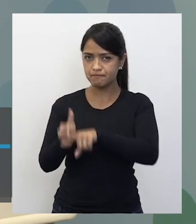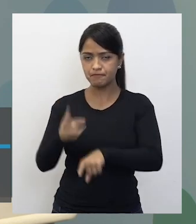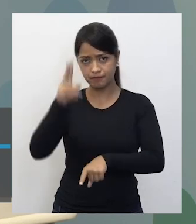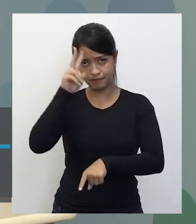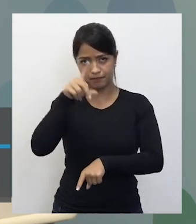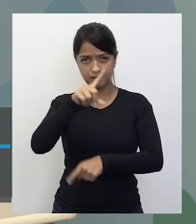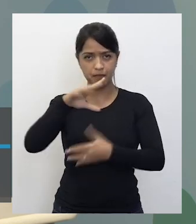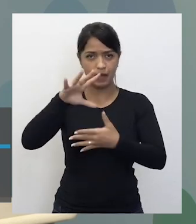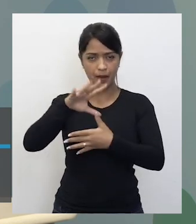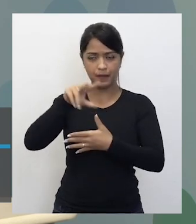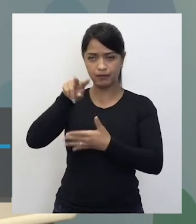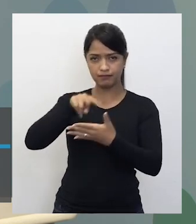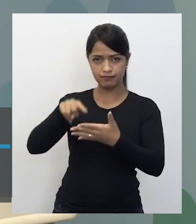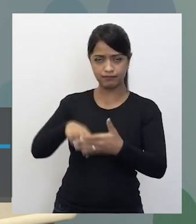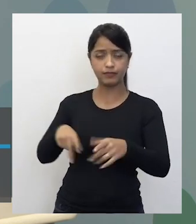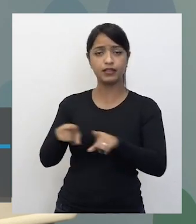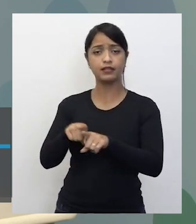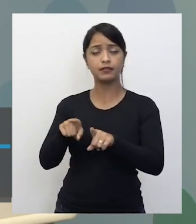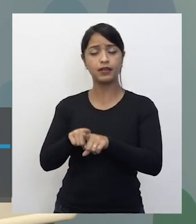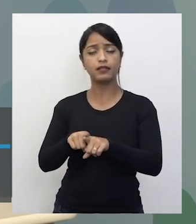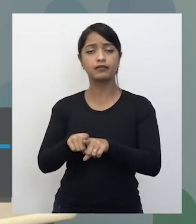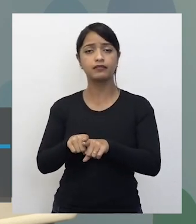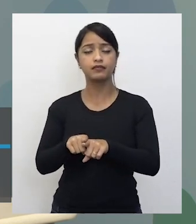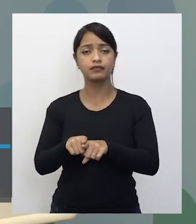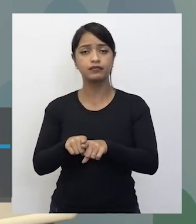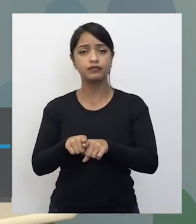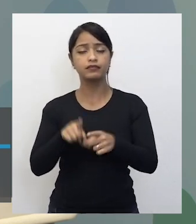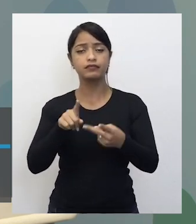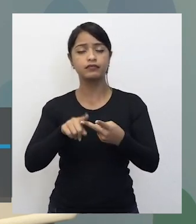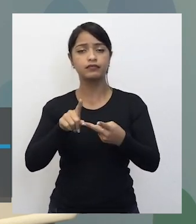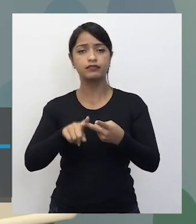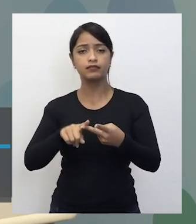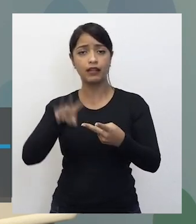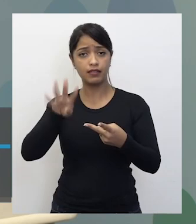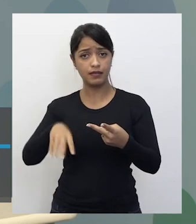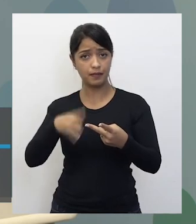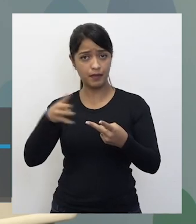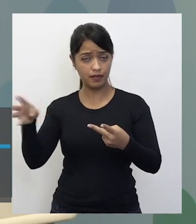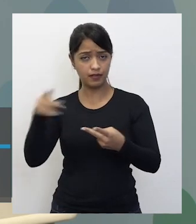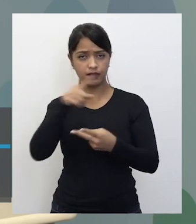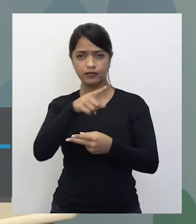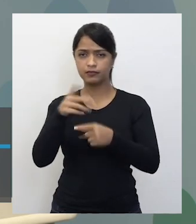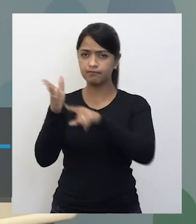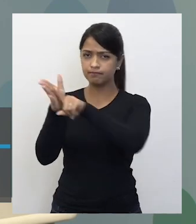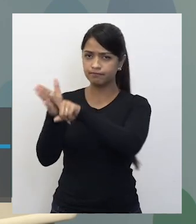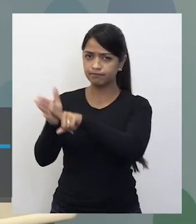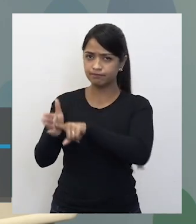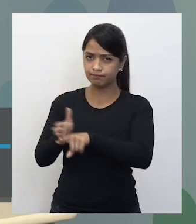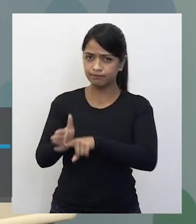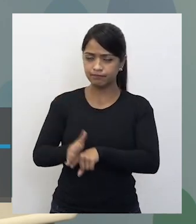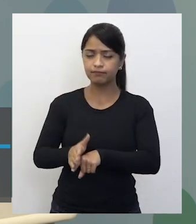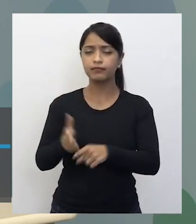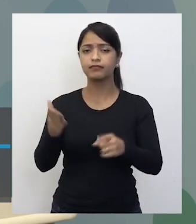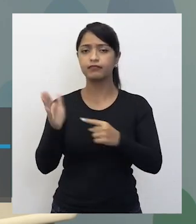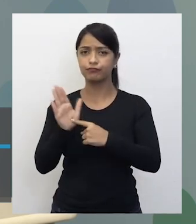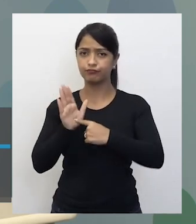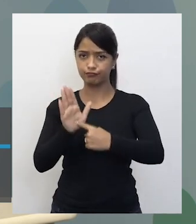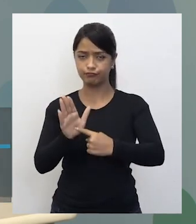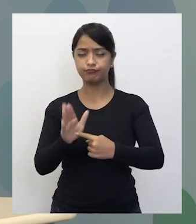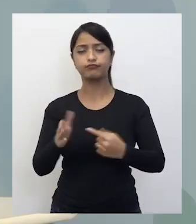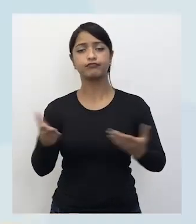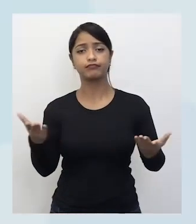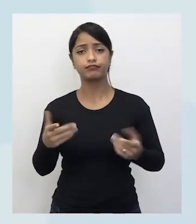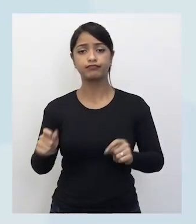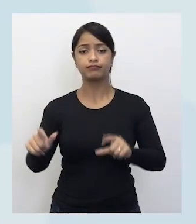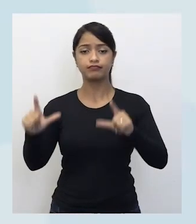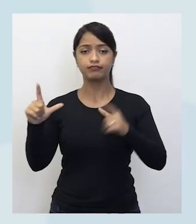dos mapas e também dos registros da observação das tabelas que a professora apresentou, os indicadores. Então, aí na tela